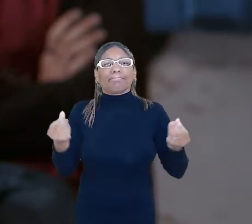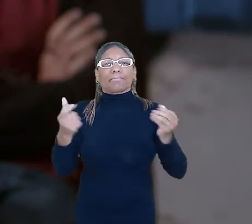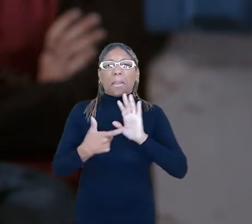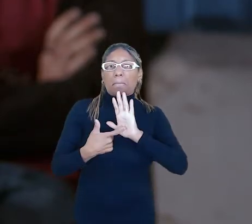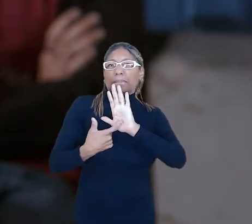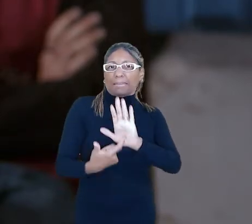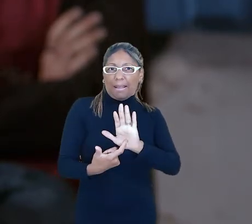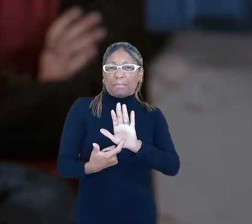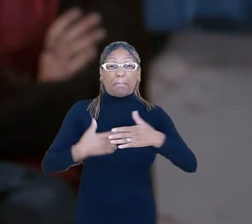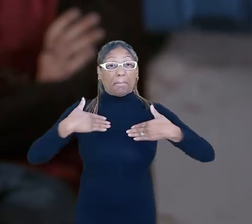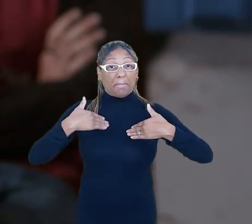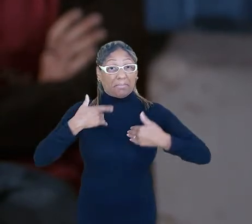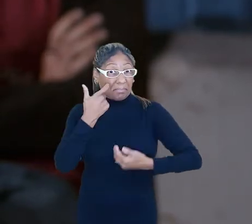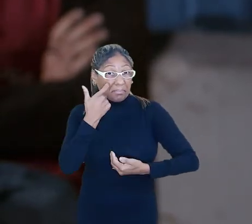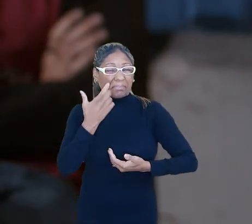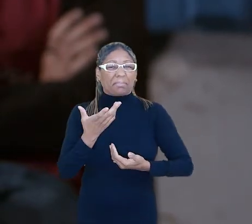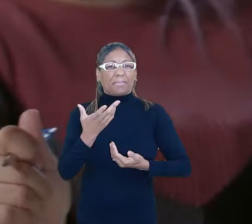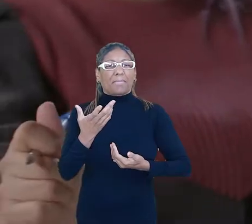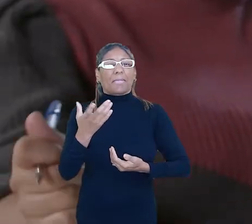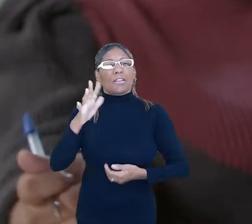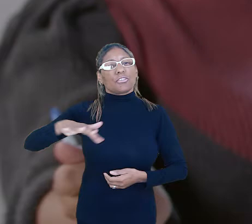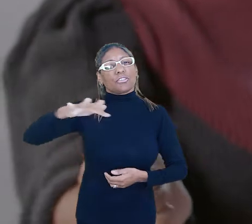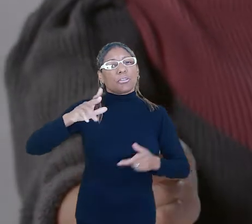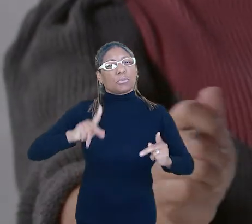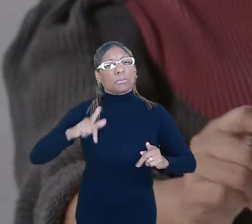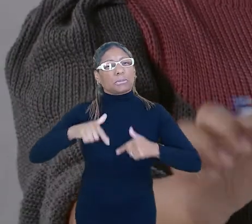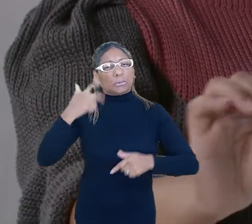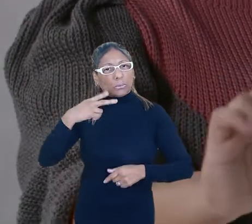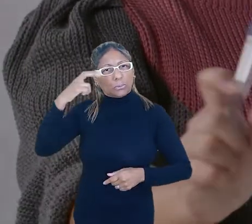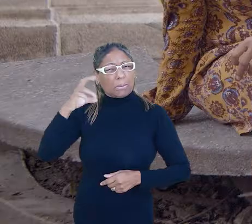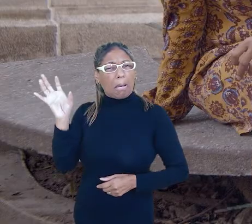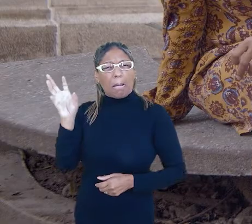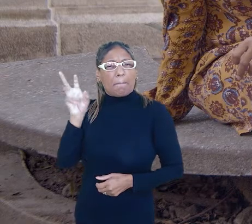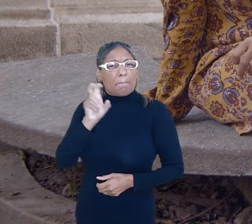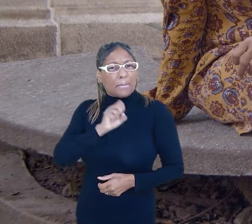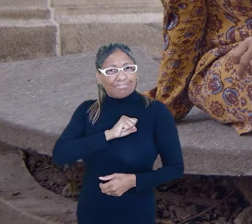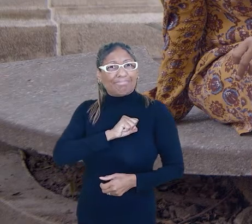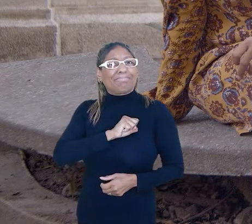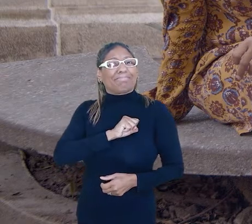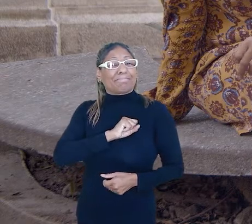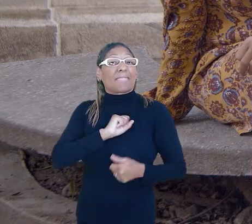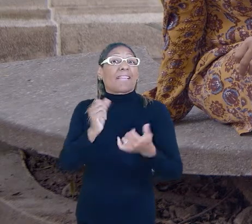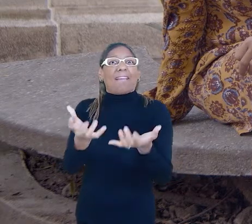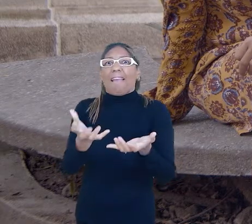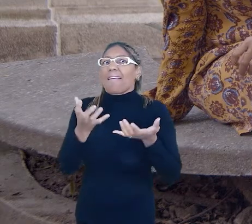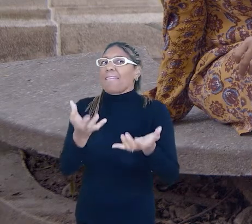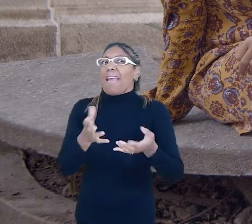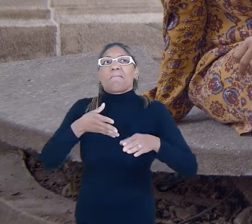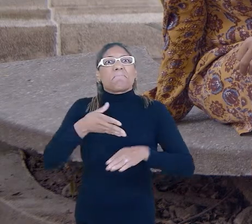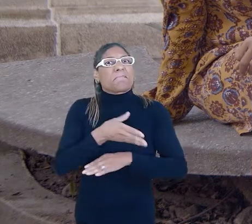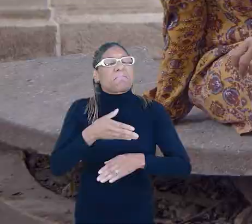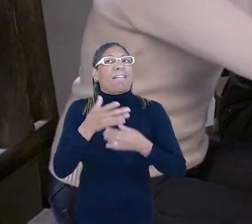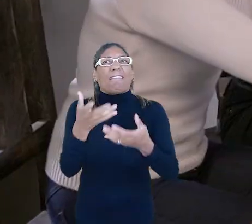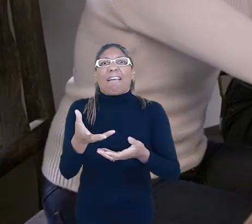versão que vocês vão apresentar para a gente. A maioria das pessoas que trabalham com cultura, elas estão apaixonadas, né, por isso. André. Elas querem muito,